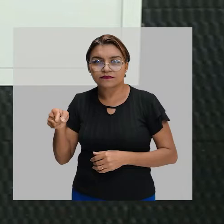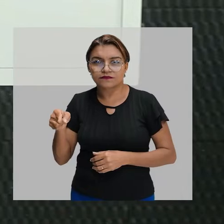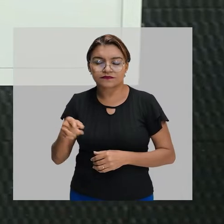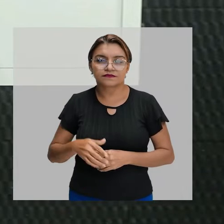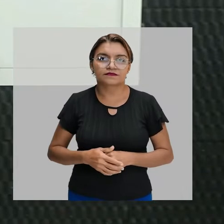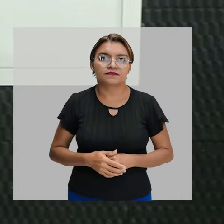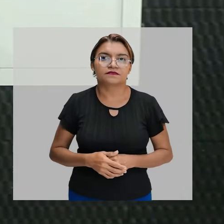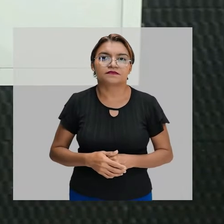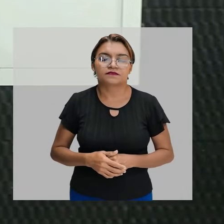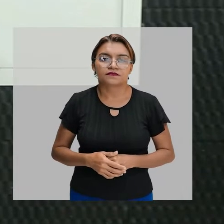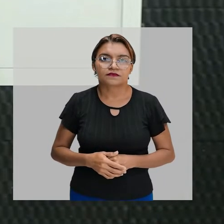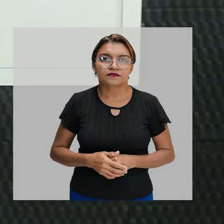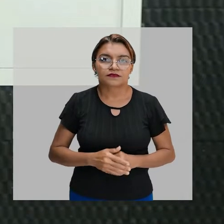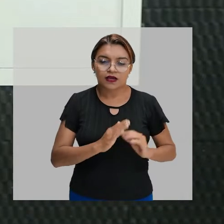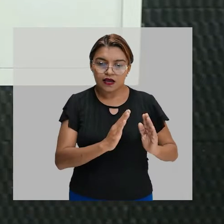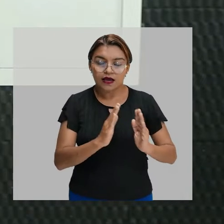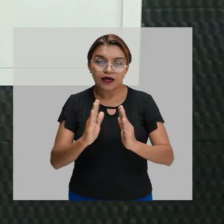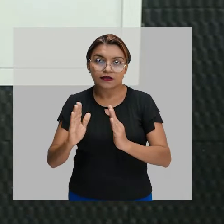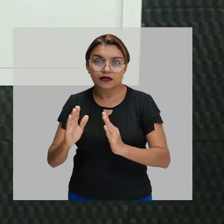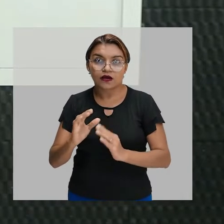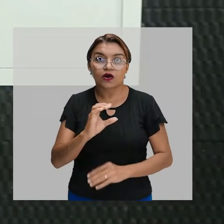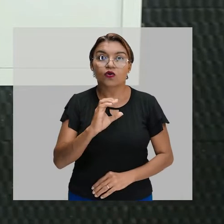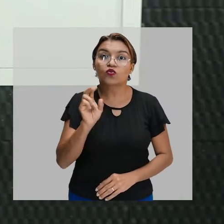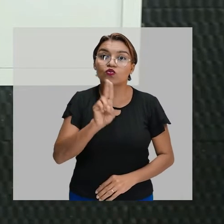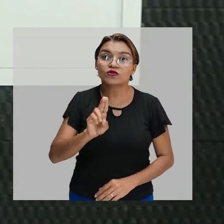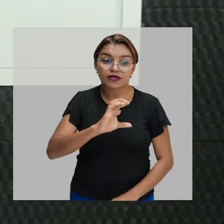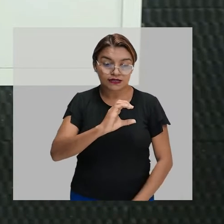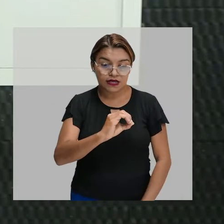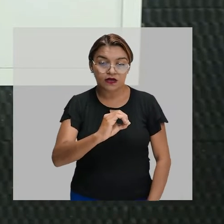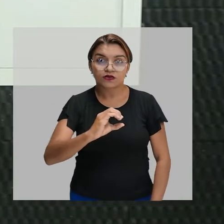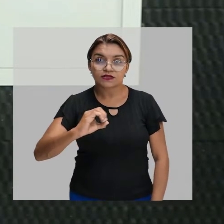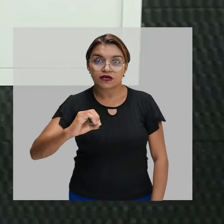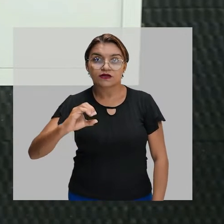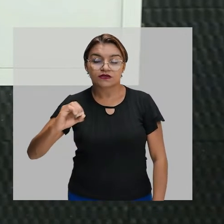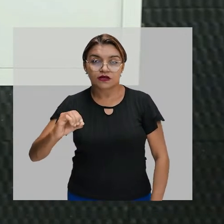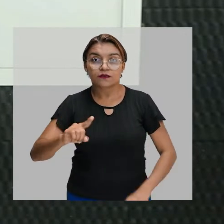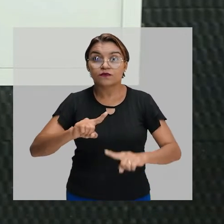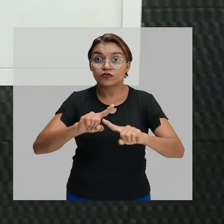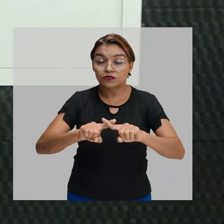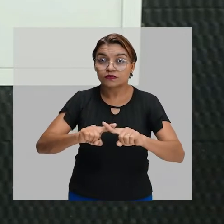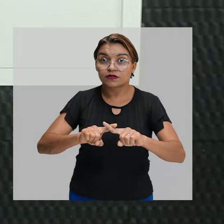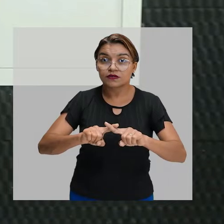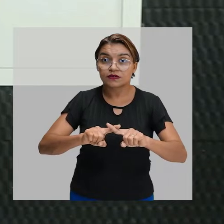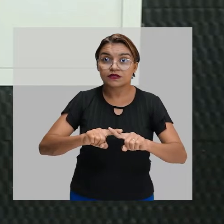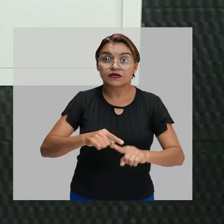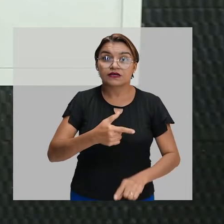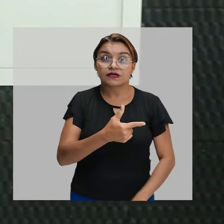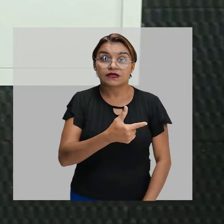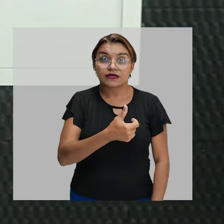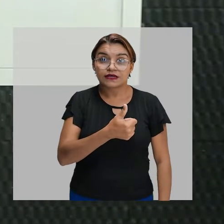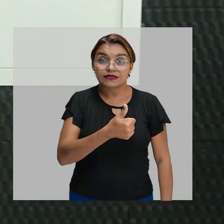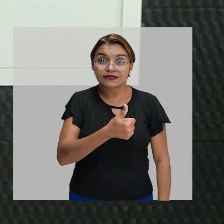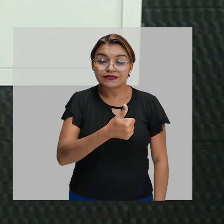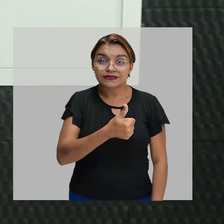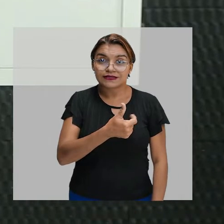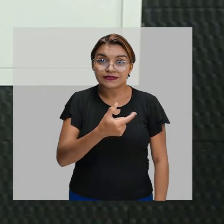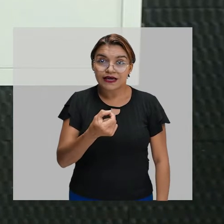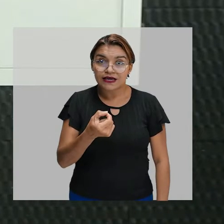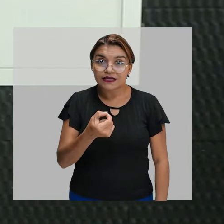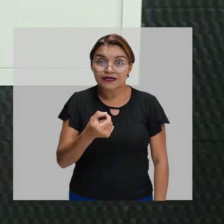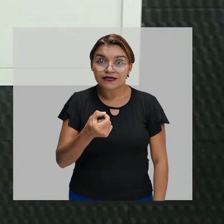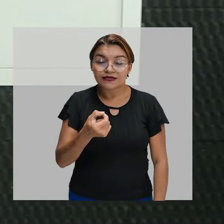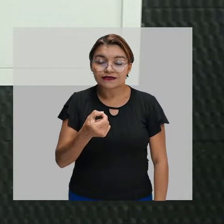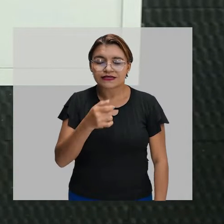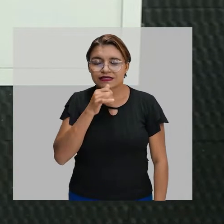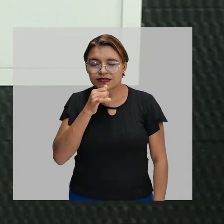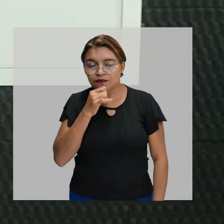decímetro centímetro cada caso é 10 Então nesse caso até que multiplicar por quem por 100.000 tá então você